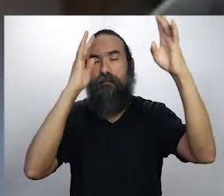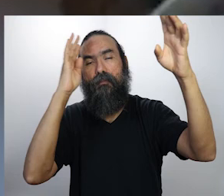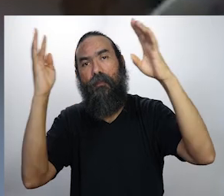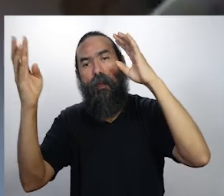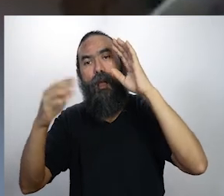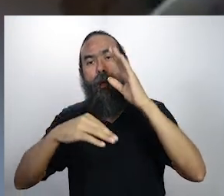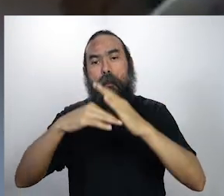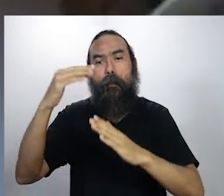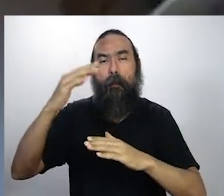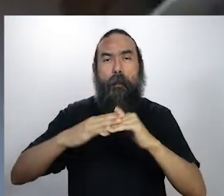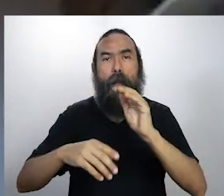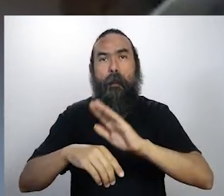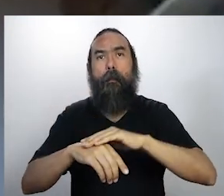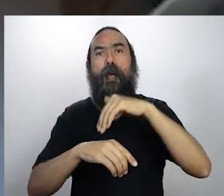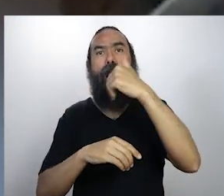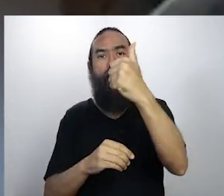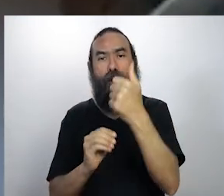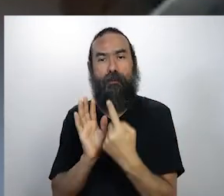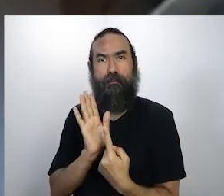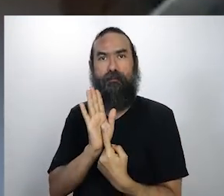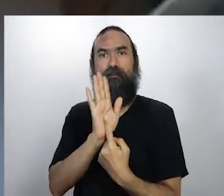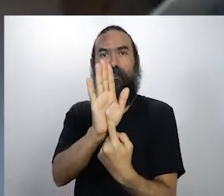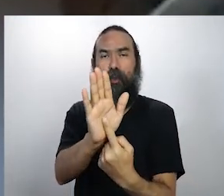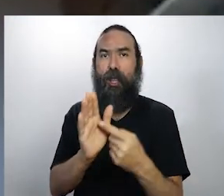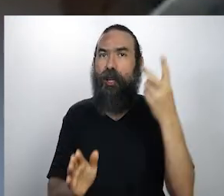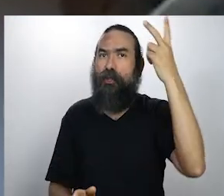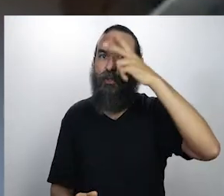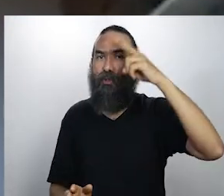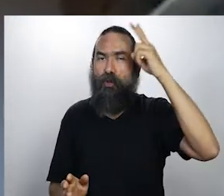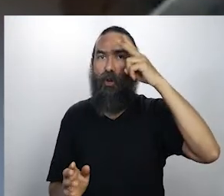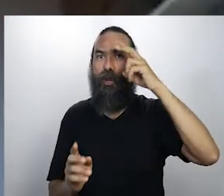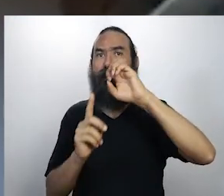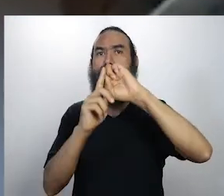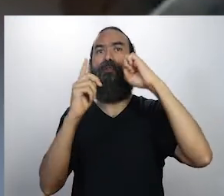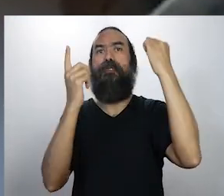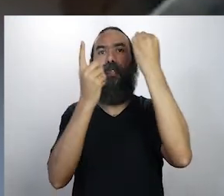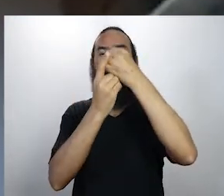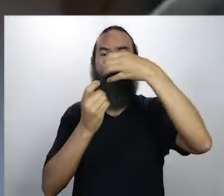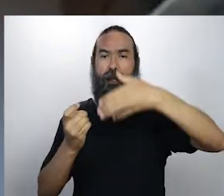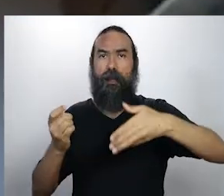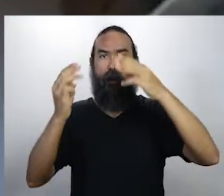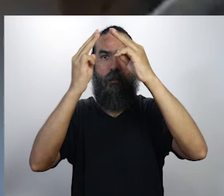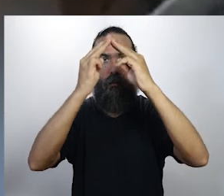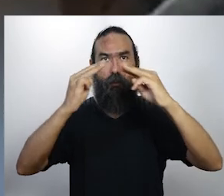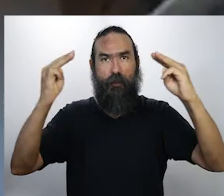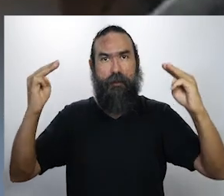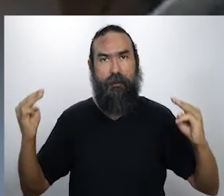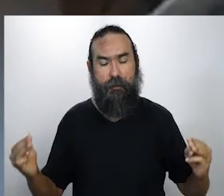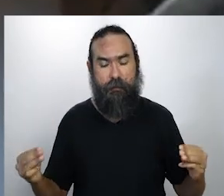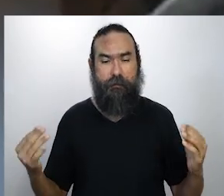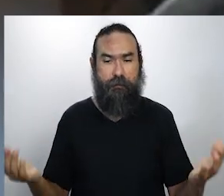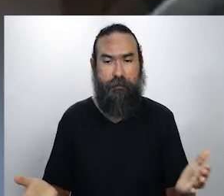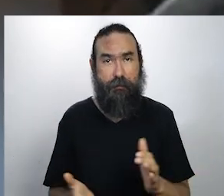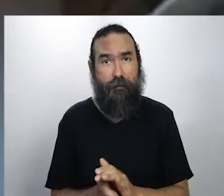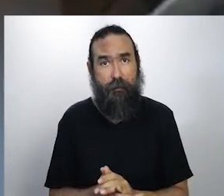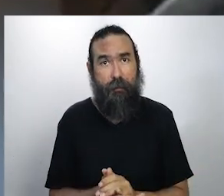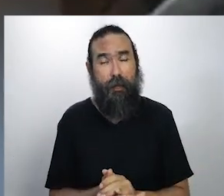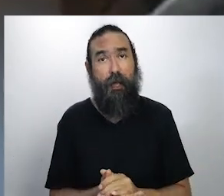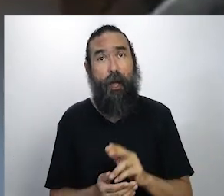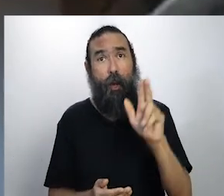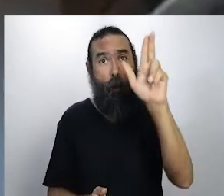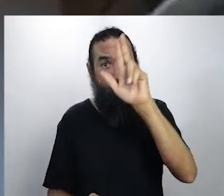no caso, de produção de conhecimento histórico sobre a sociedade, né? E, por fim, eu acho